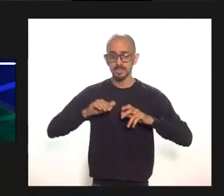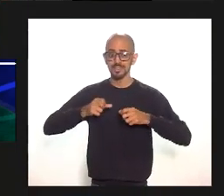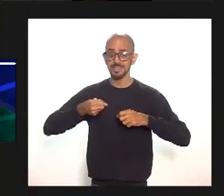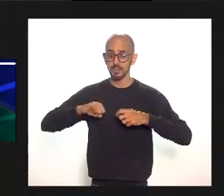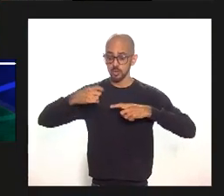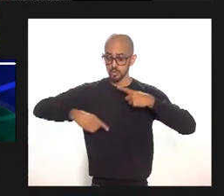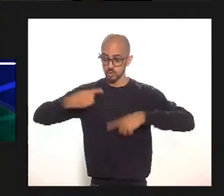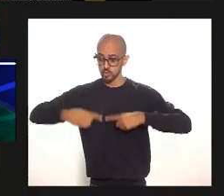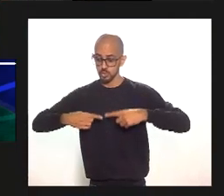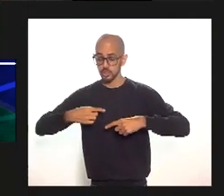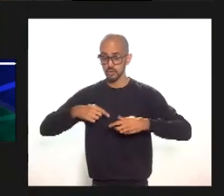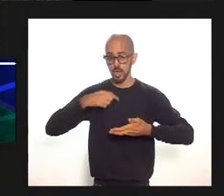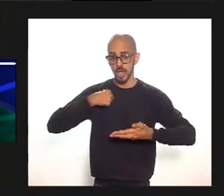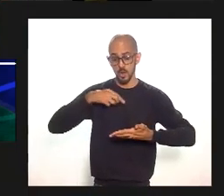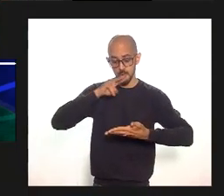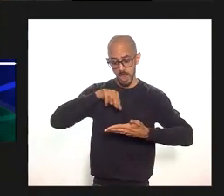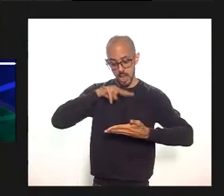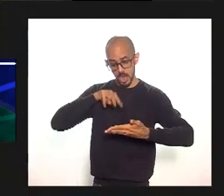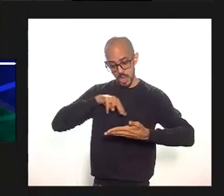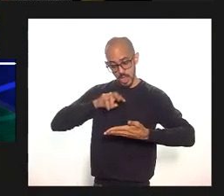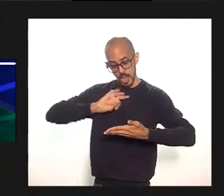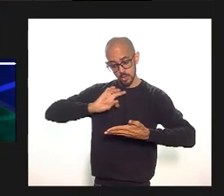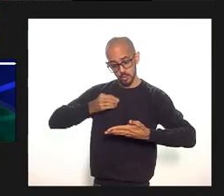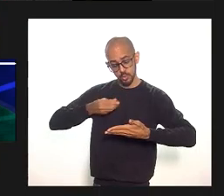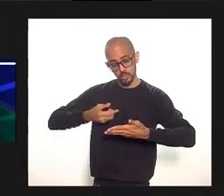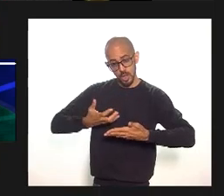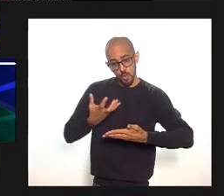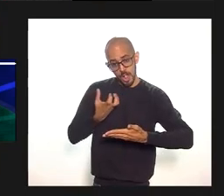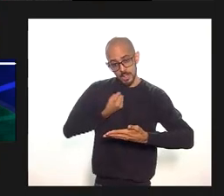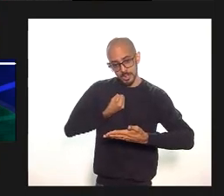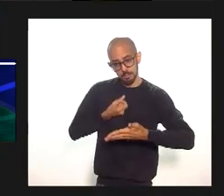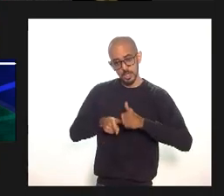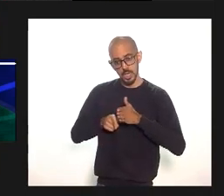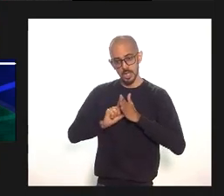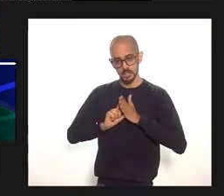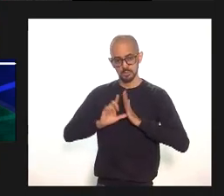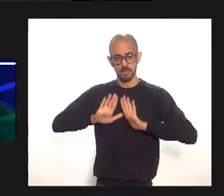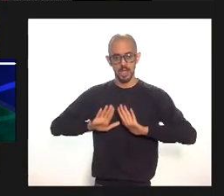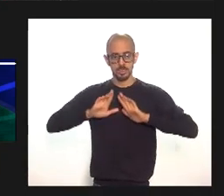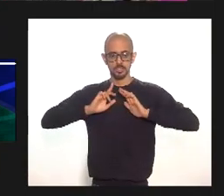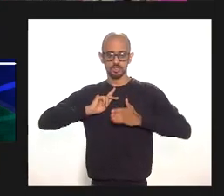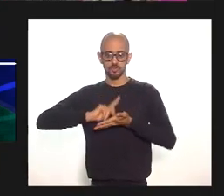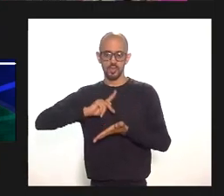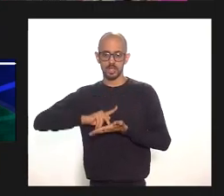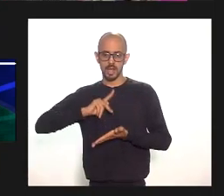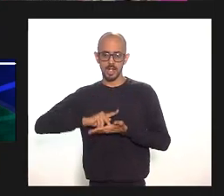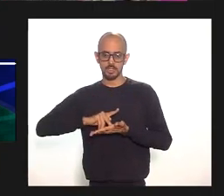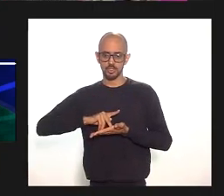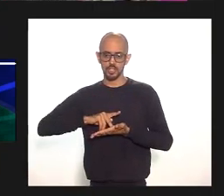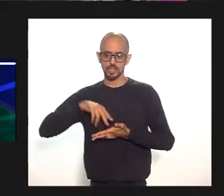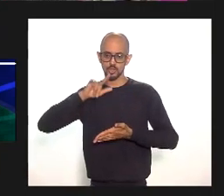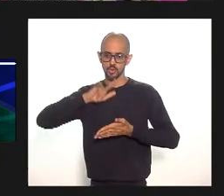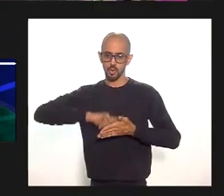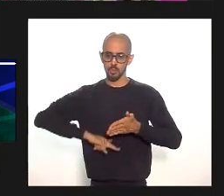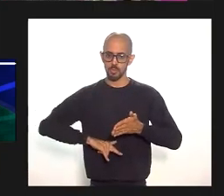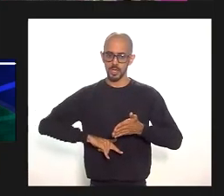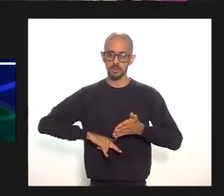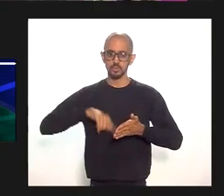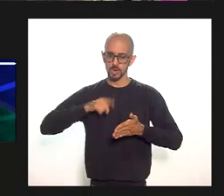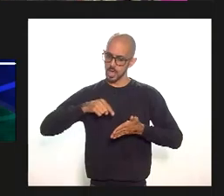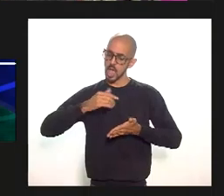eu ia ler o que eu recebi de antemão. Mas, com certeza, esses documentos serão encaminhados às